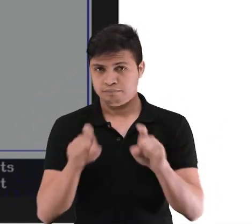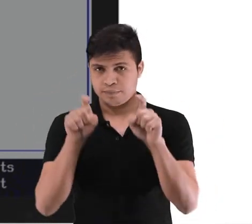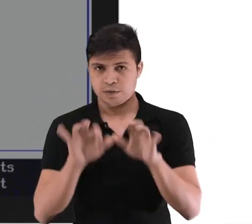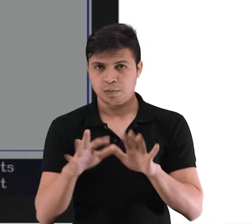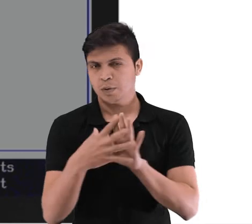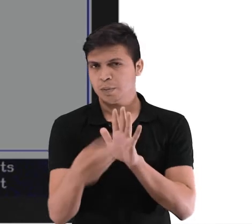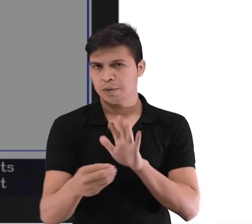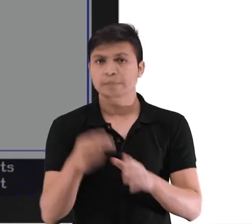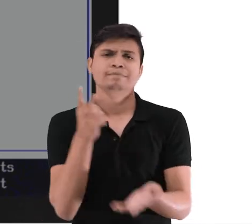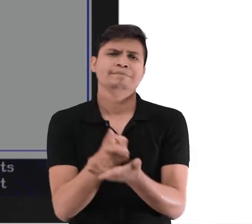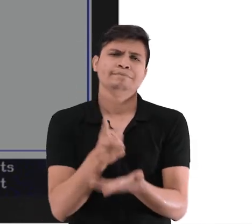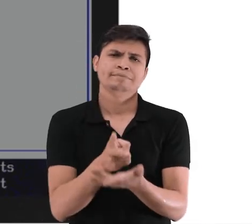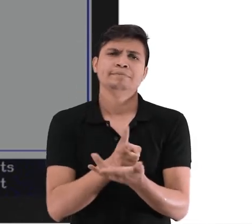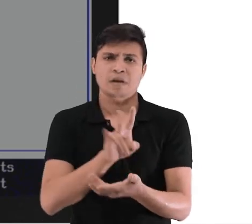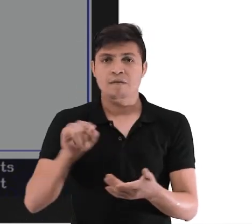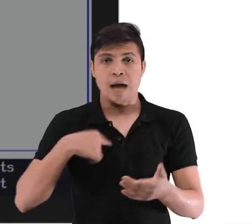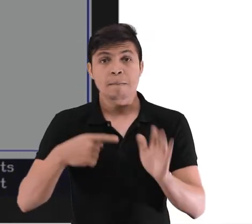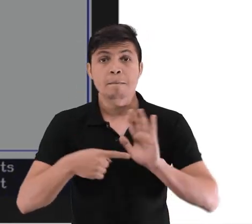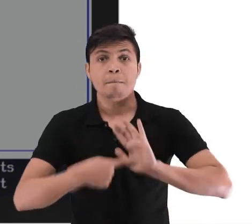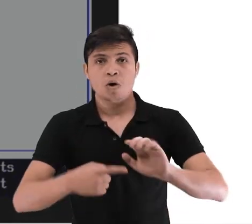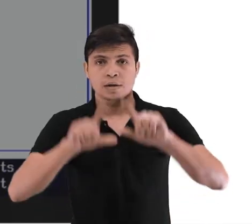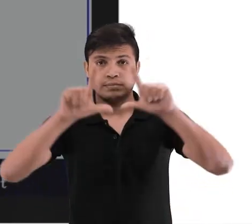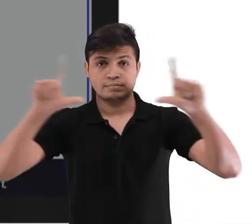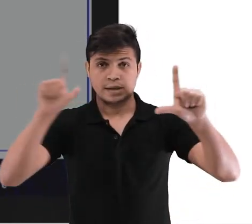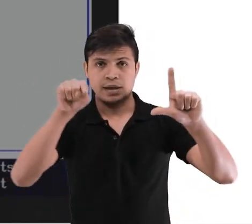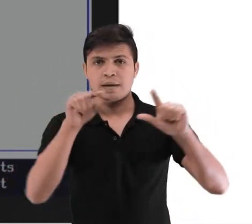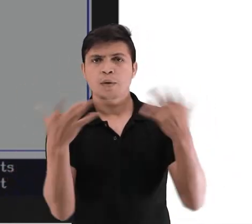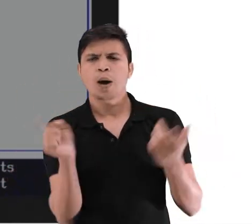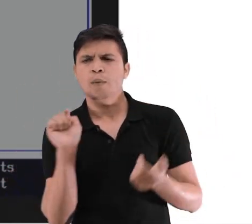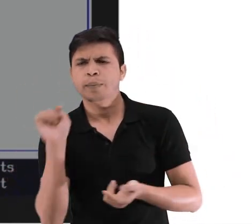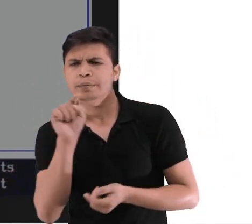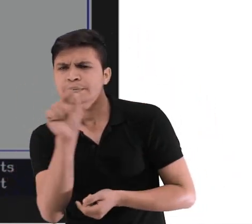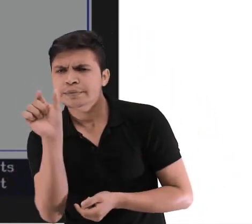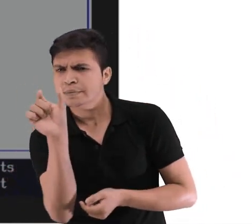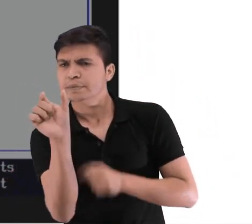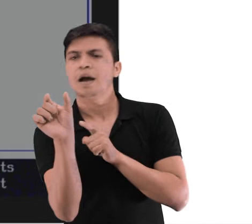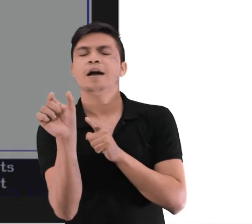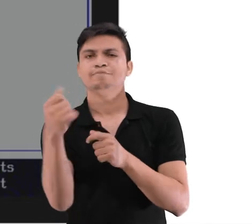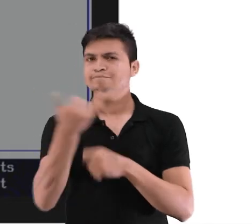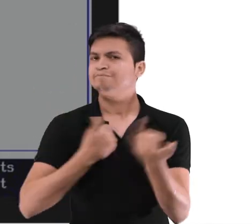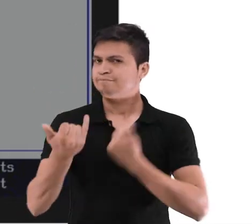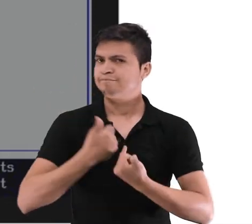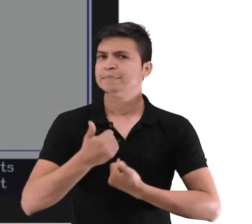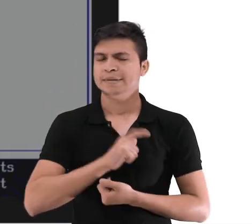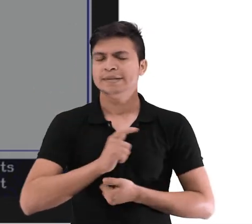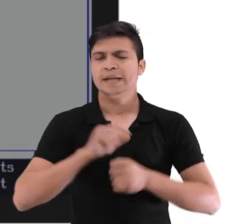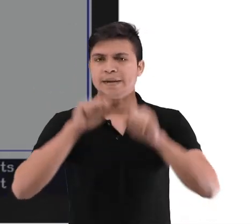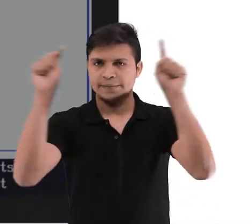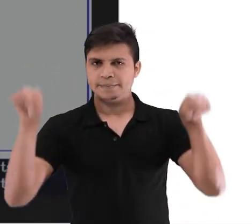a instrução na sua tela para você apertar o botão. Aí você vai chegar até essa parte, que é a tela do